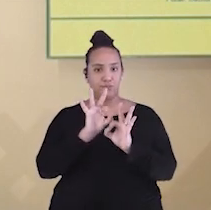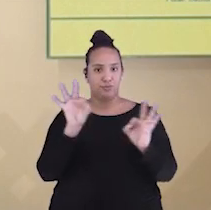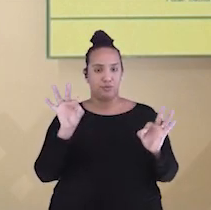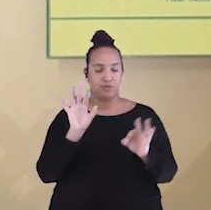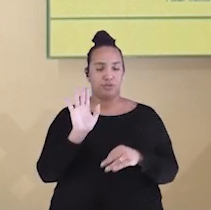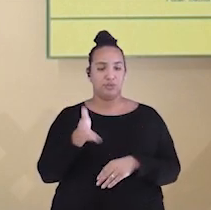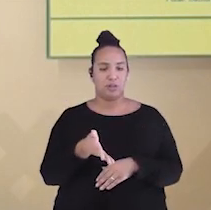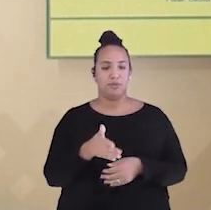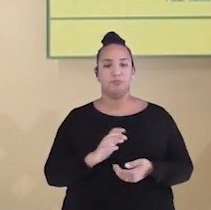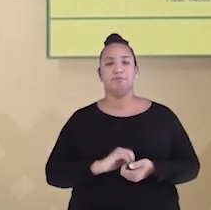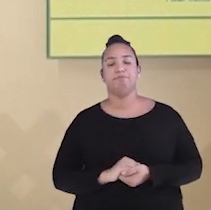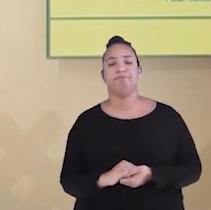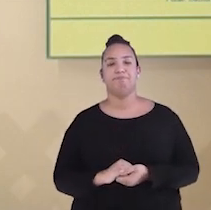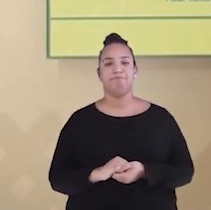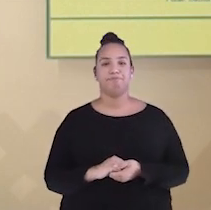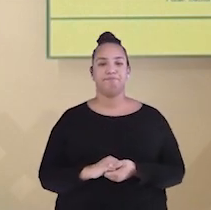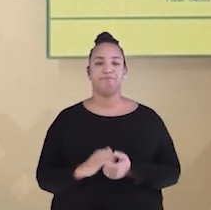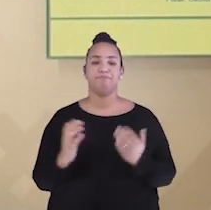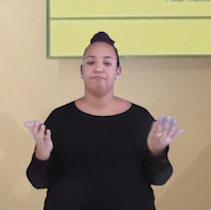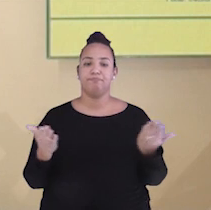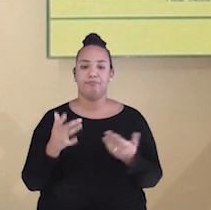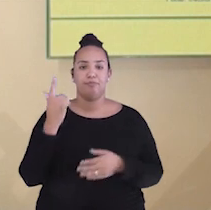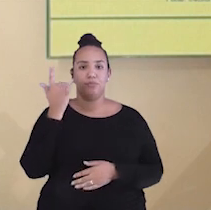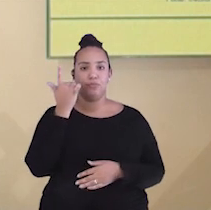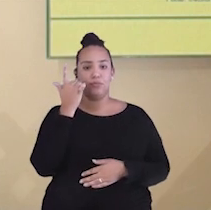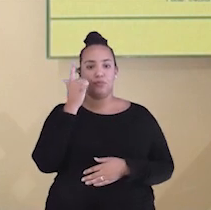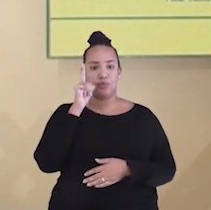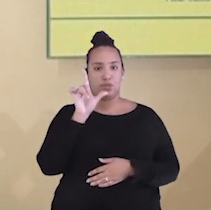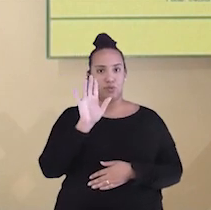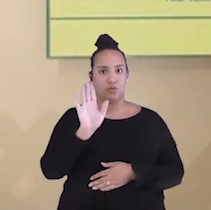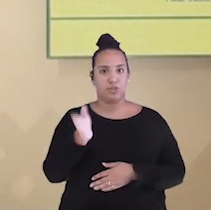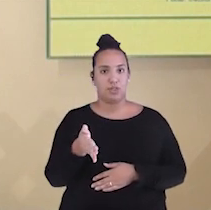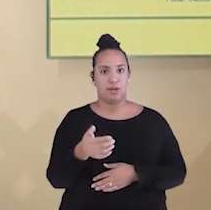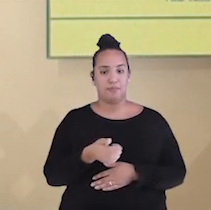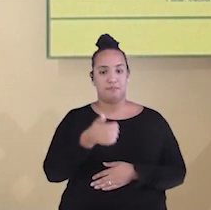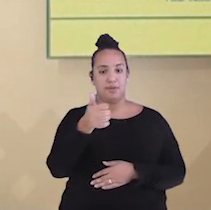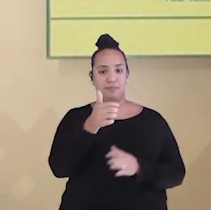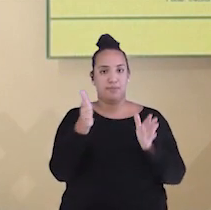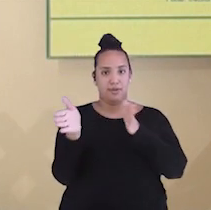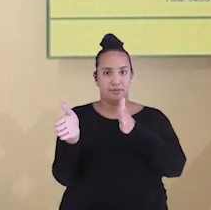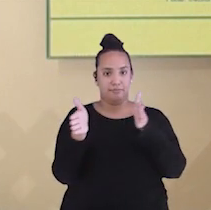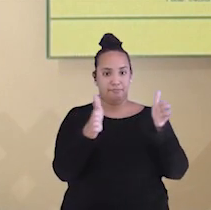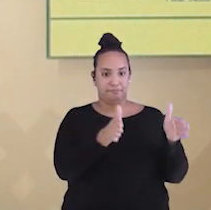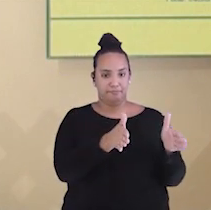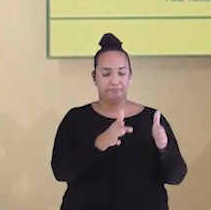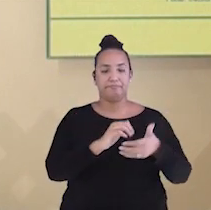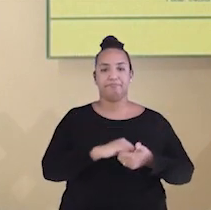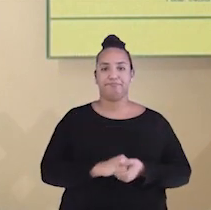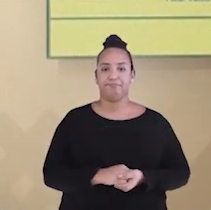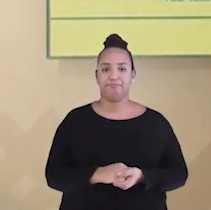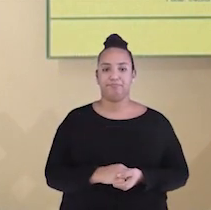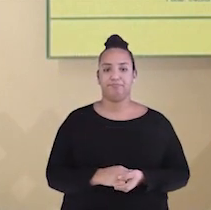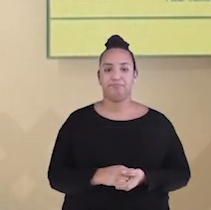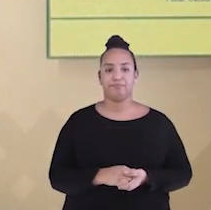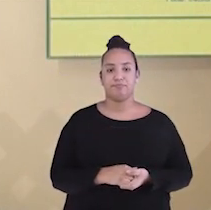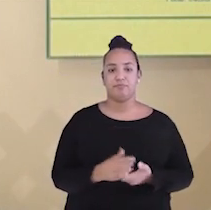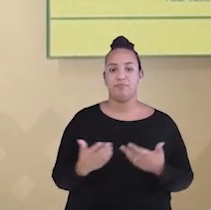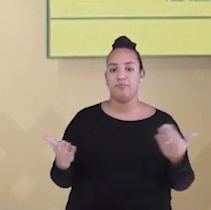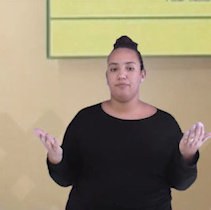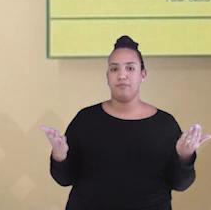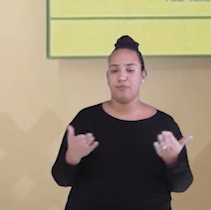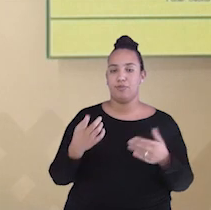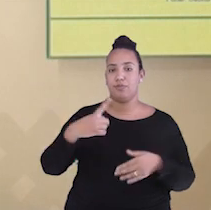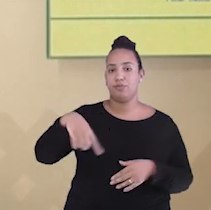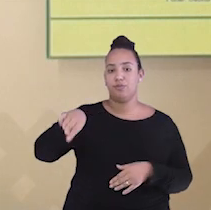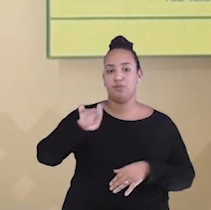Ó, que lindo, gente. E a gente conseguiu, ó, terminar o primeiro passo da bonequinha, da Baiomi. Agora nós